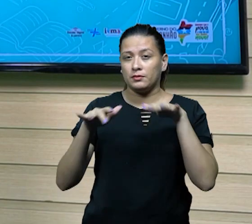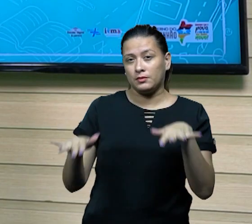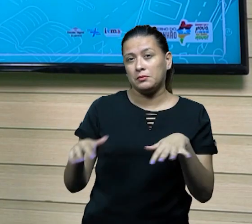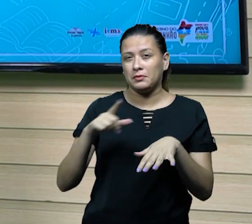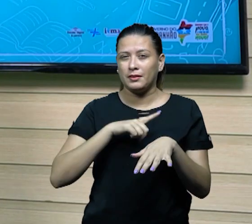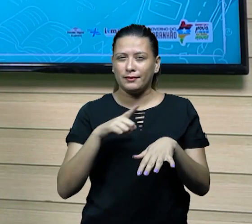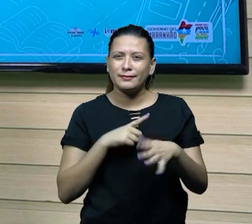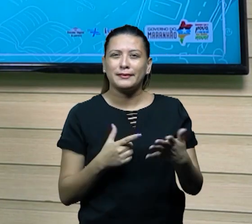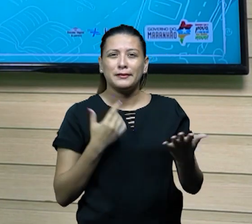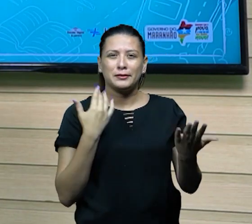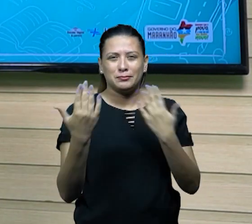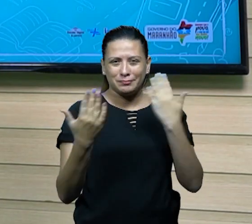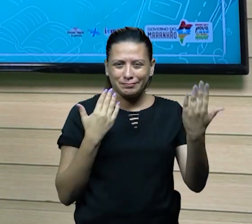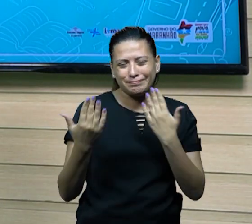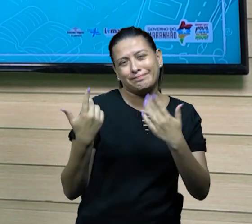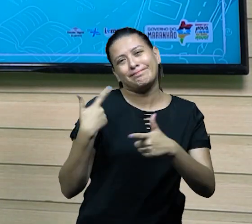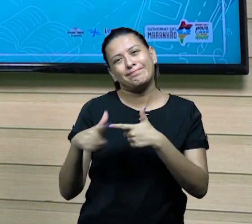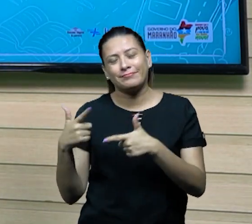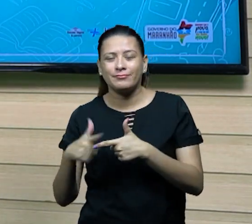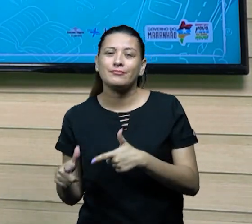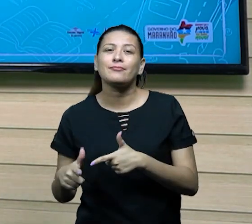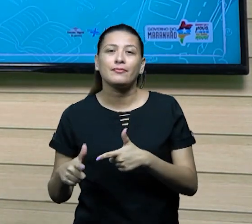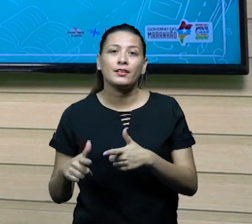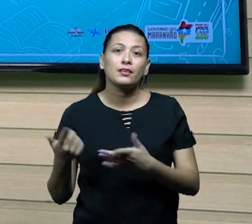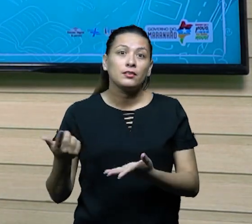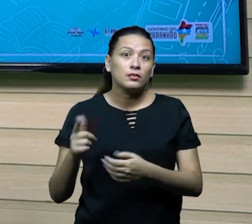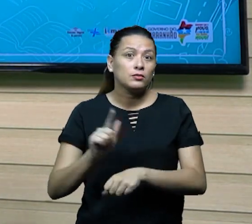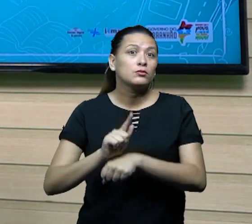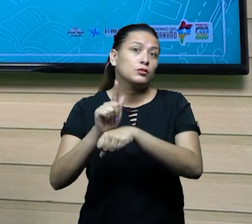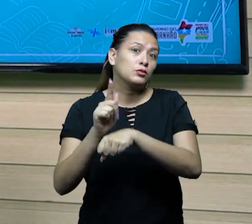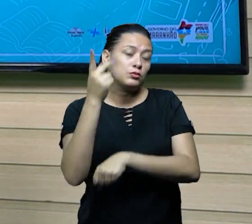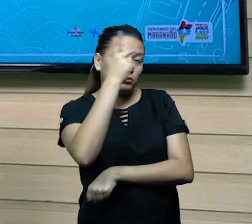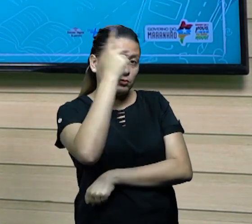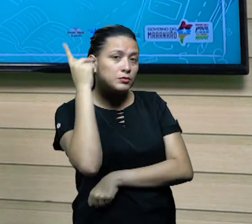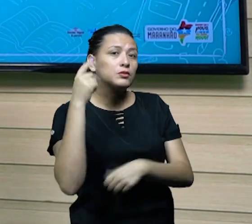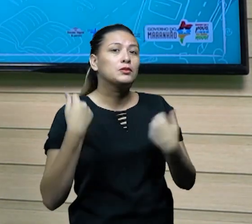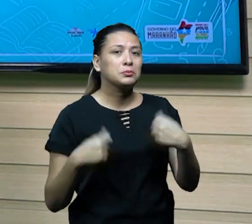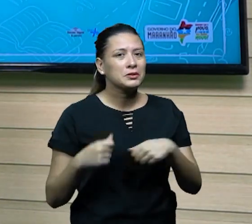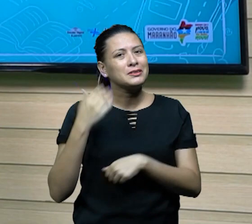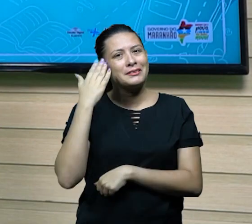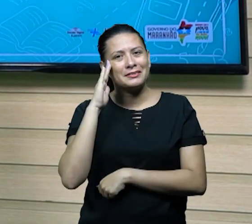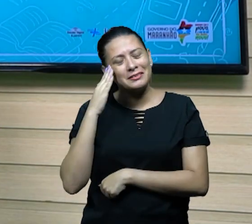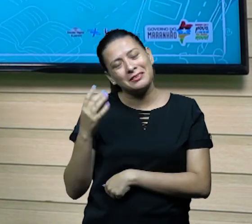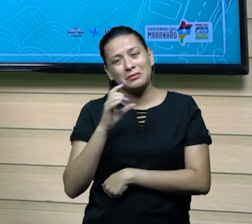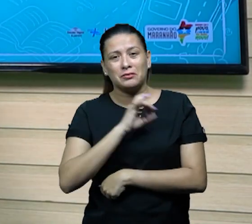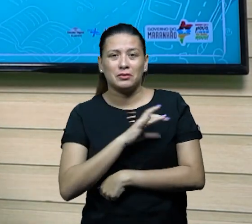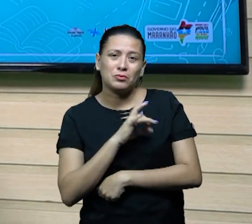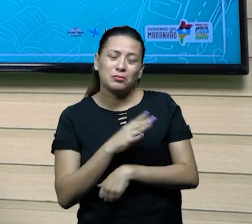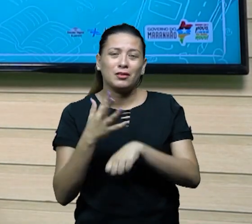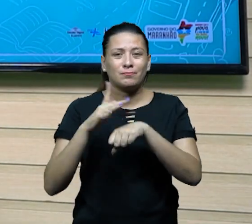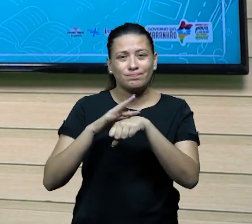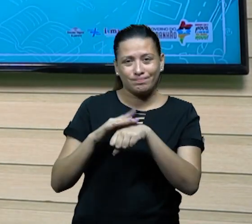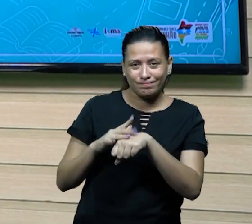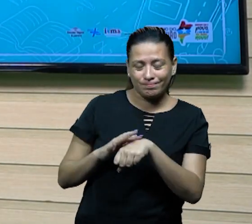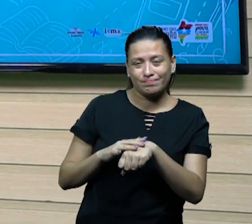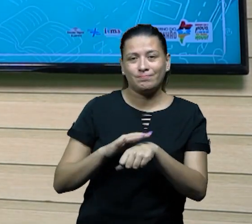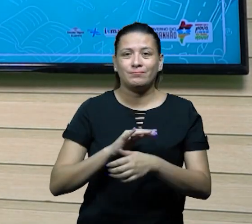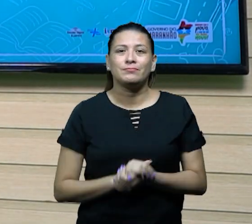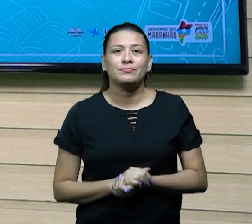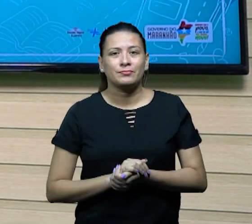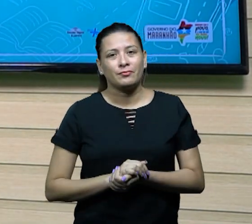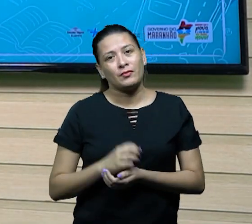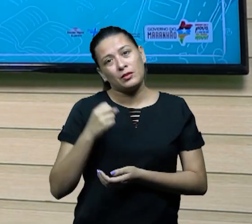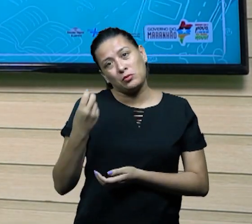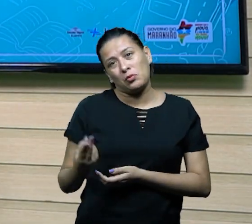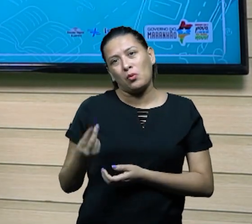pessoas não tiveram problemas psicológicos? E aí o gestor de pessoas precisa entender isso. Porque a pessoa fica com medo de adoecer,